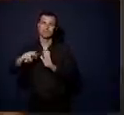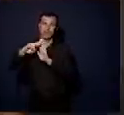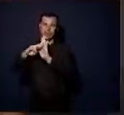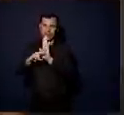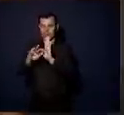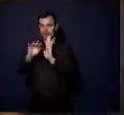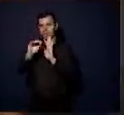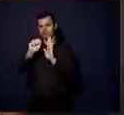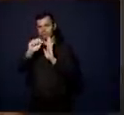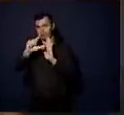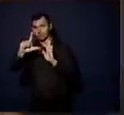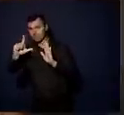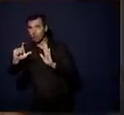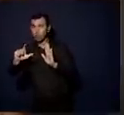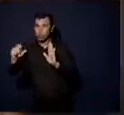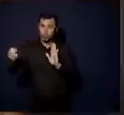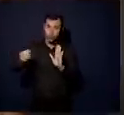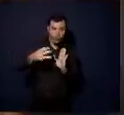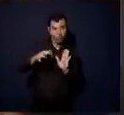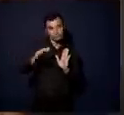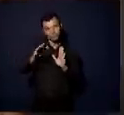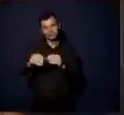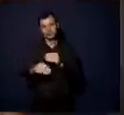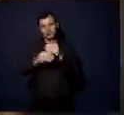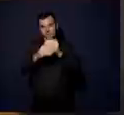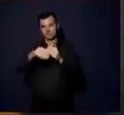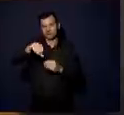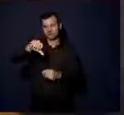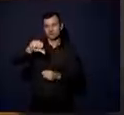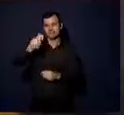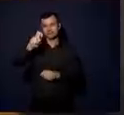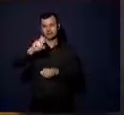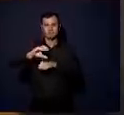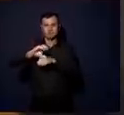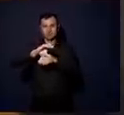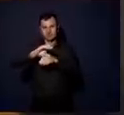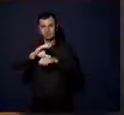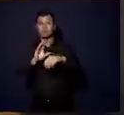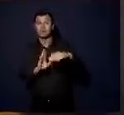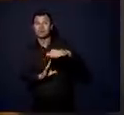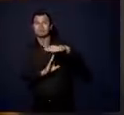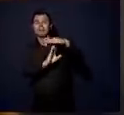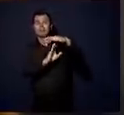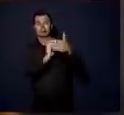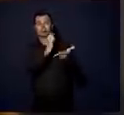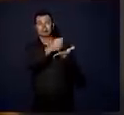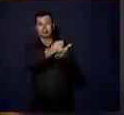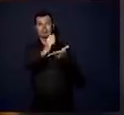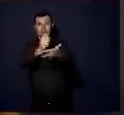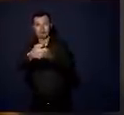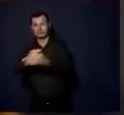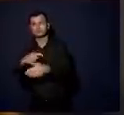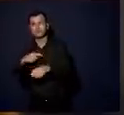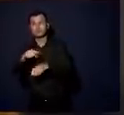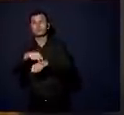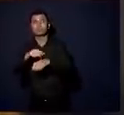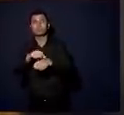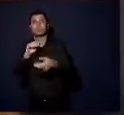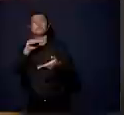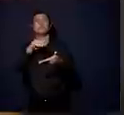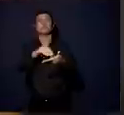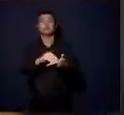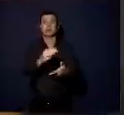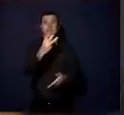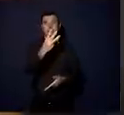fiscal né implementado pela Emenda Constitucional 95 teto dos gastos então tem o prazo até 31 de